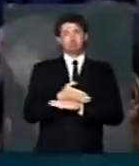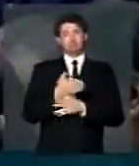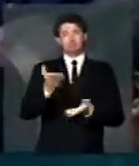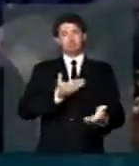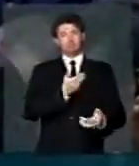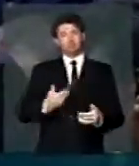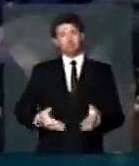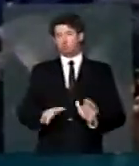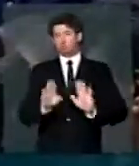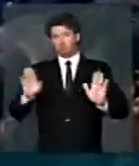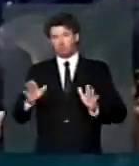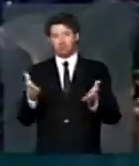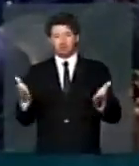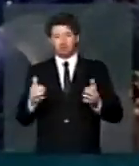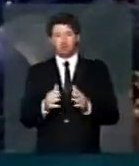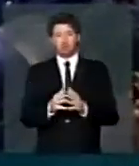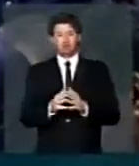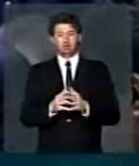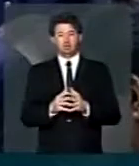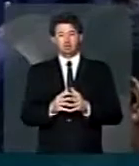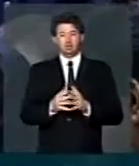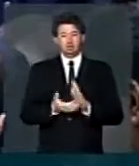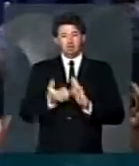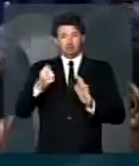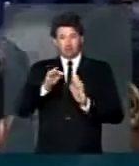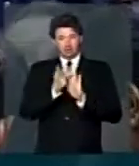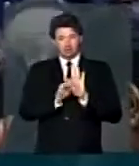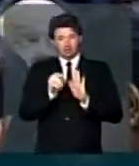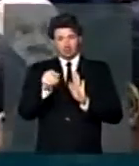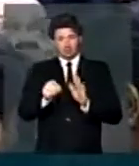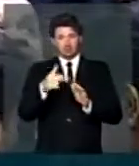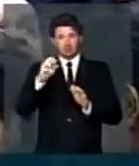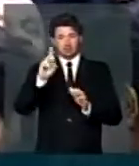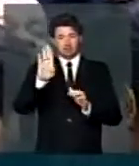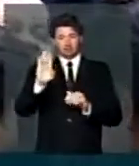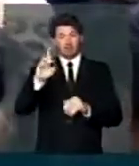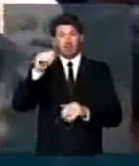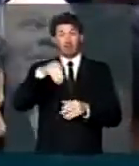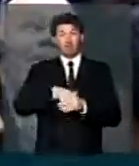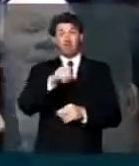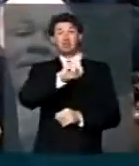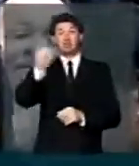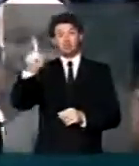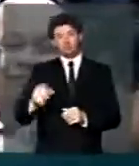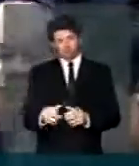acesso ao serviço público. Então, a retirada do texto, PSDB vota não.